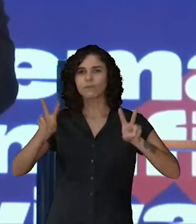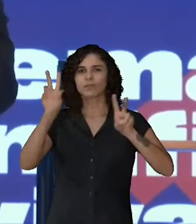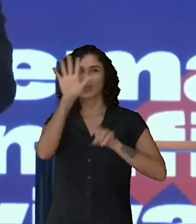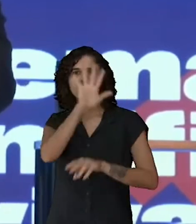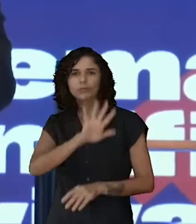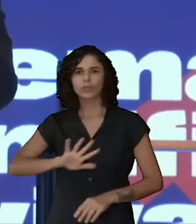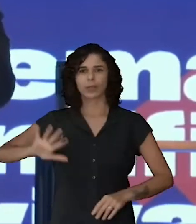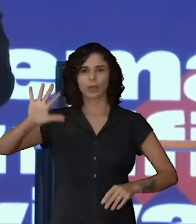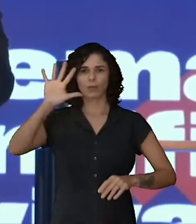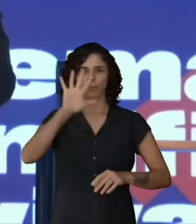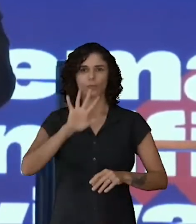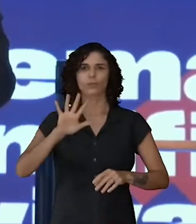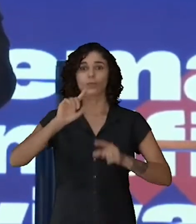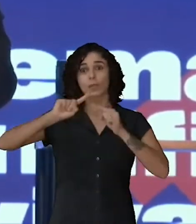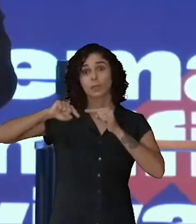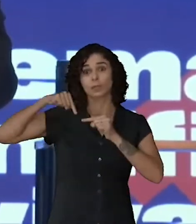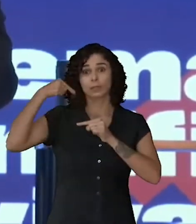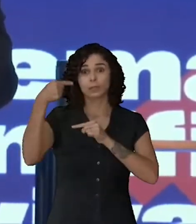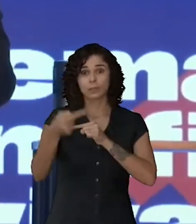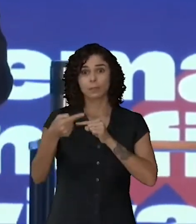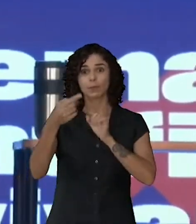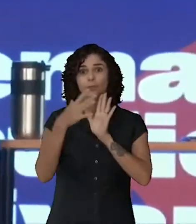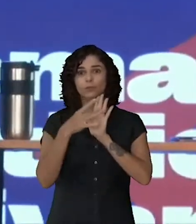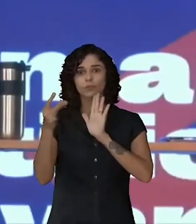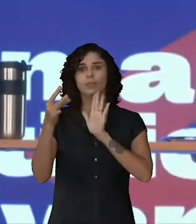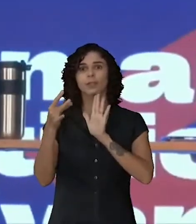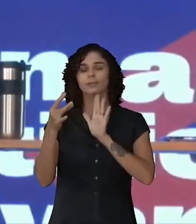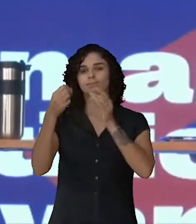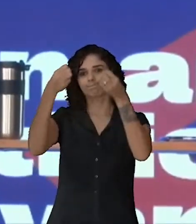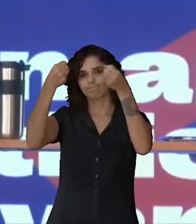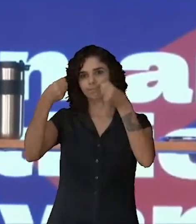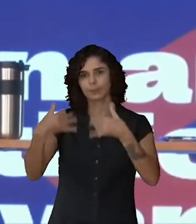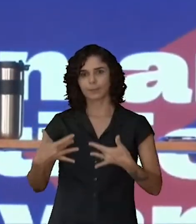geral. E depois eu vou fazer alguns destaques.